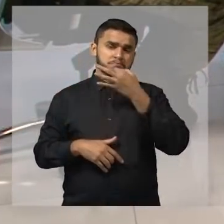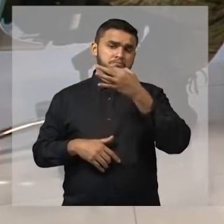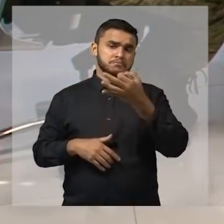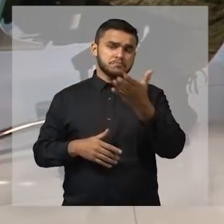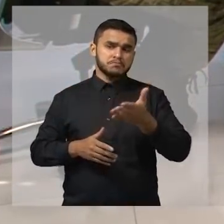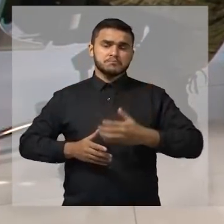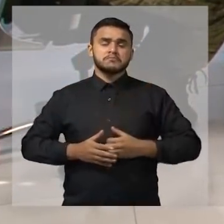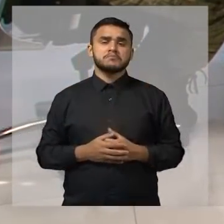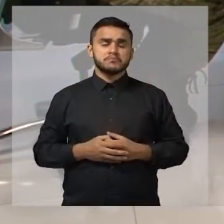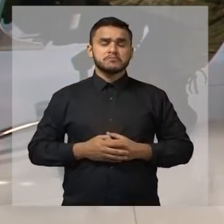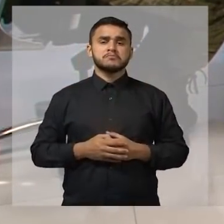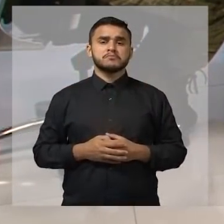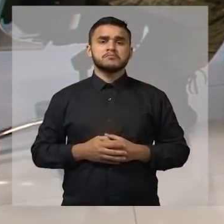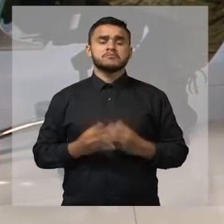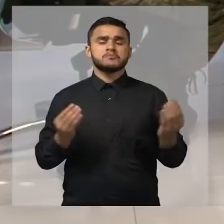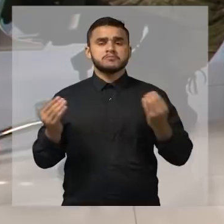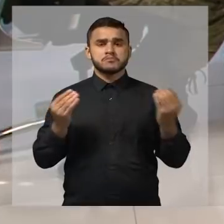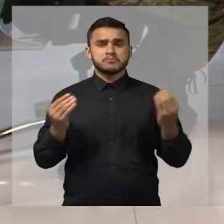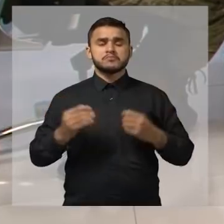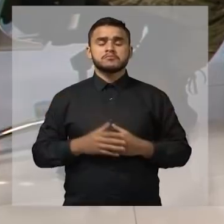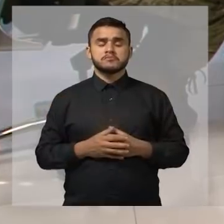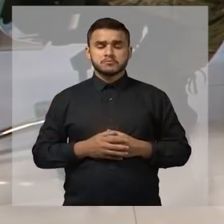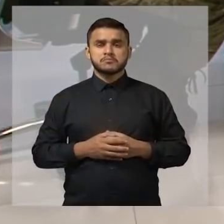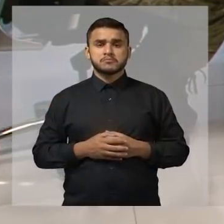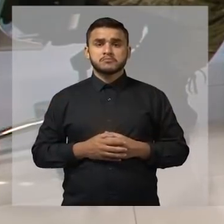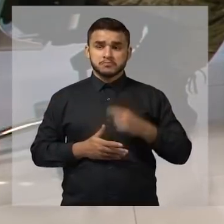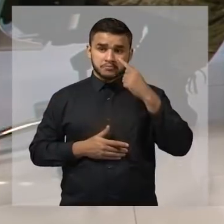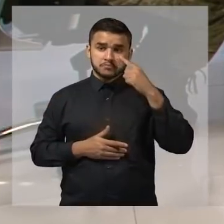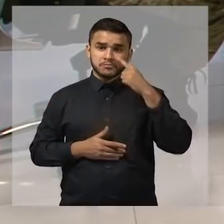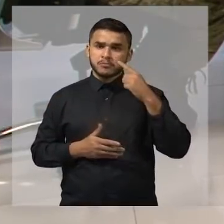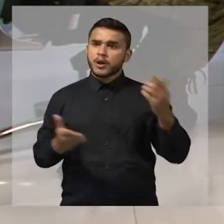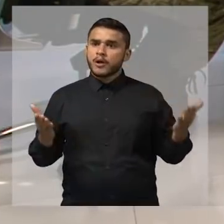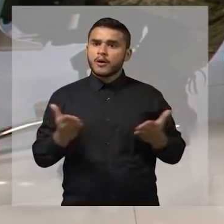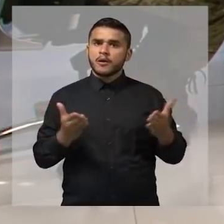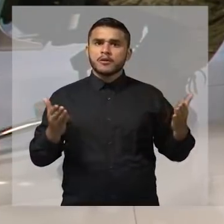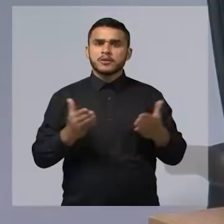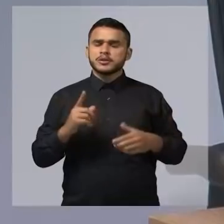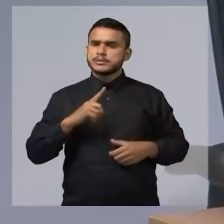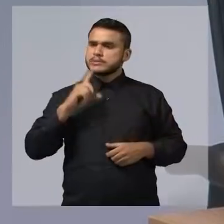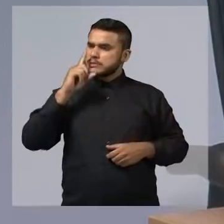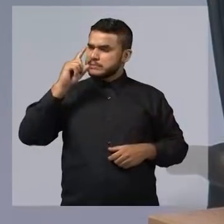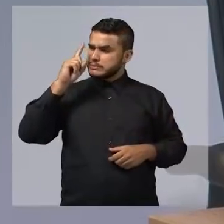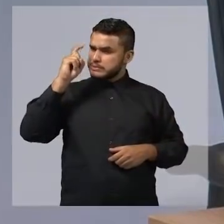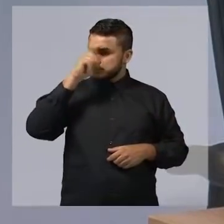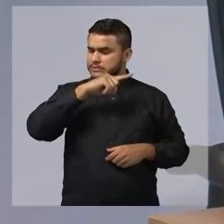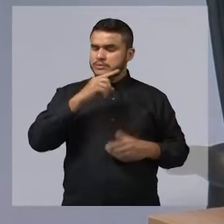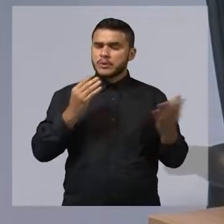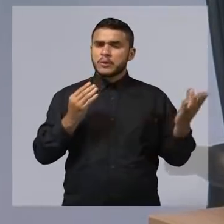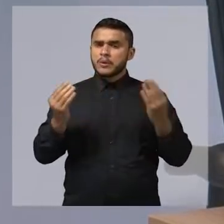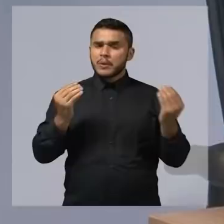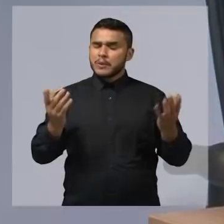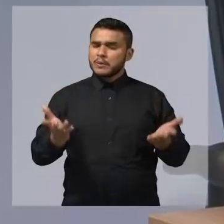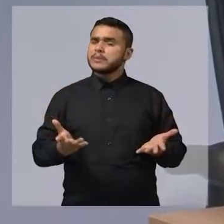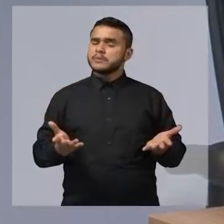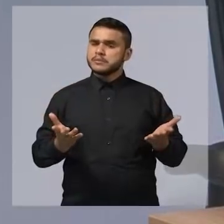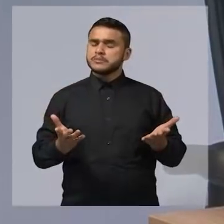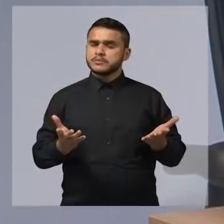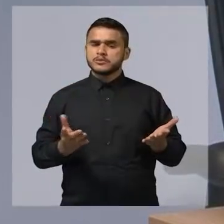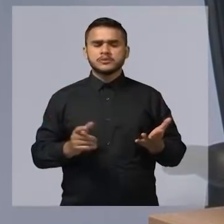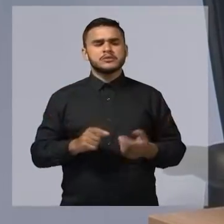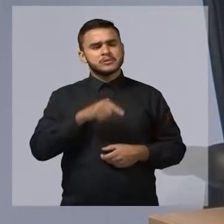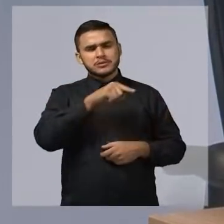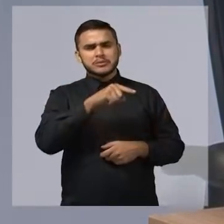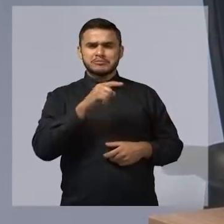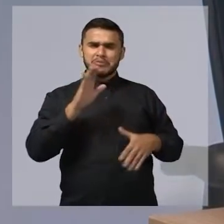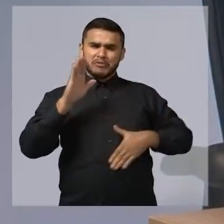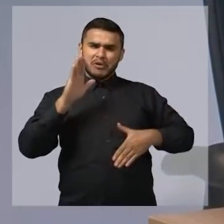esse é talvez o mais grave de todos os problemas. É como que esse homem será devolvido à